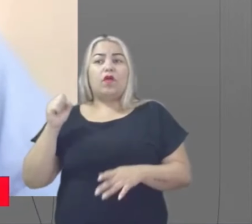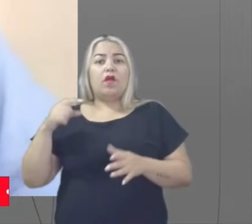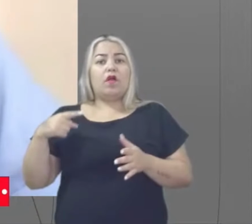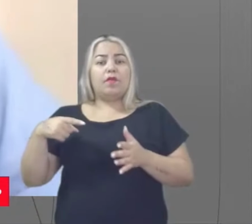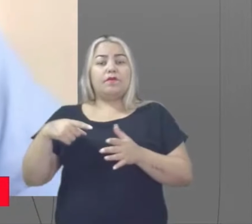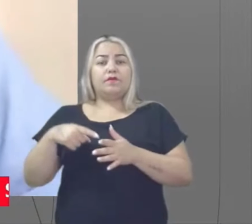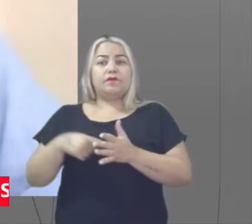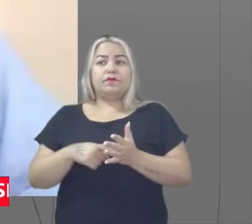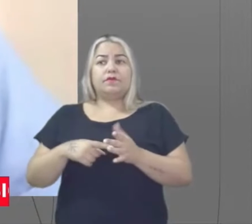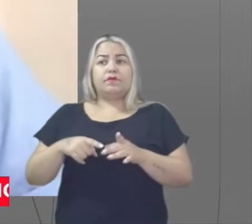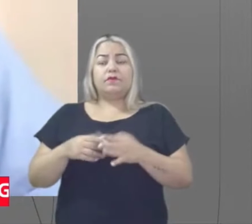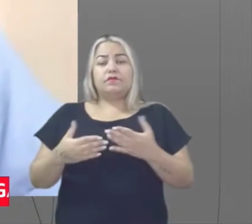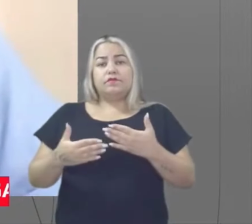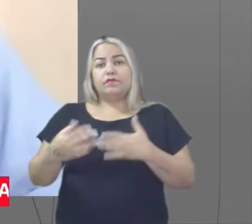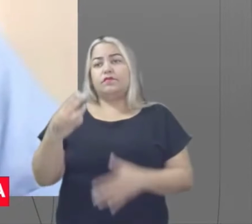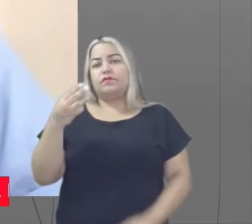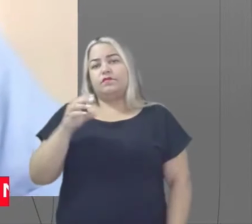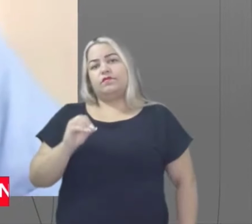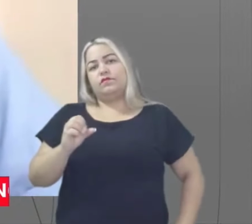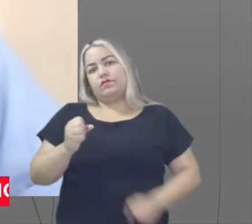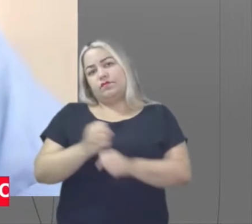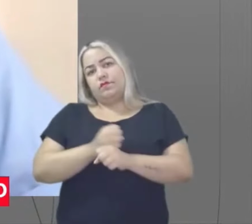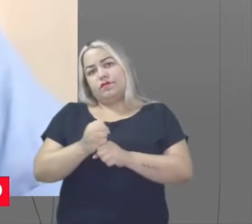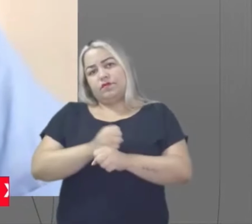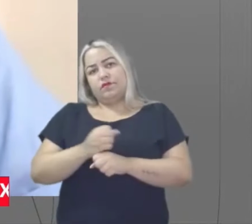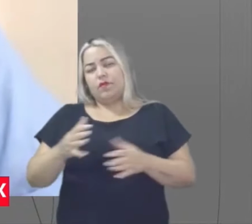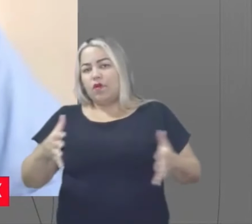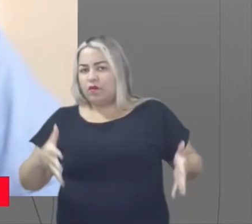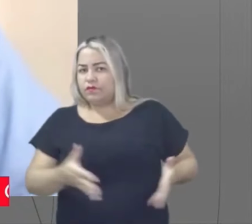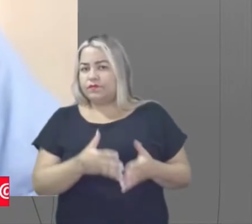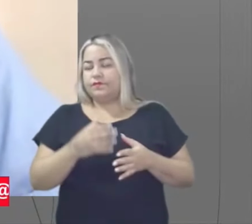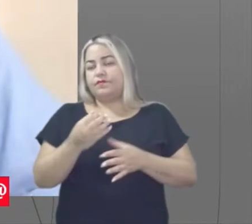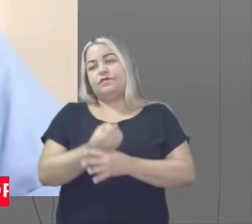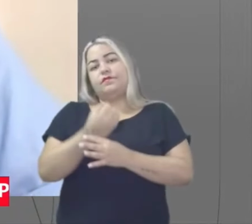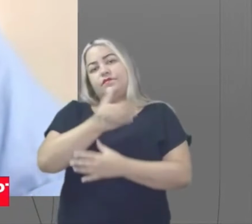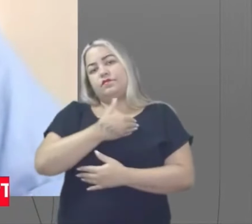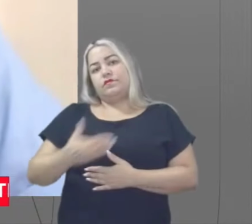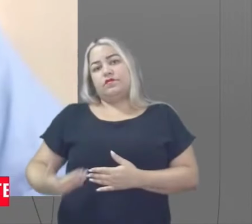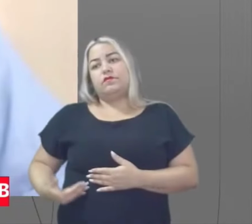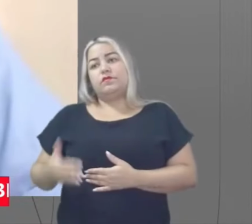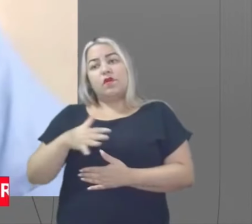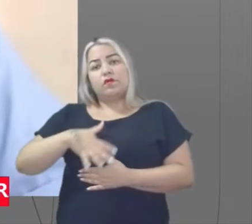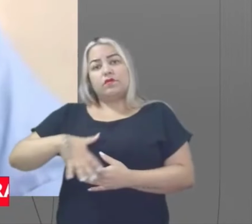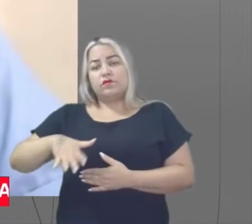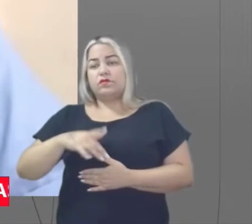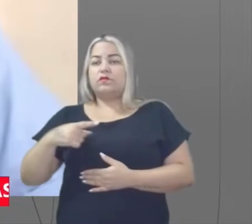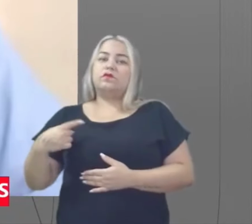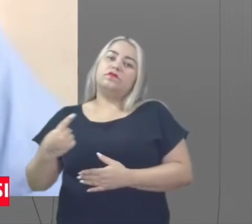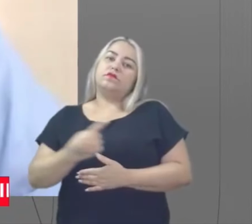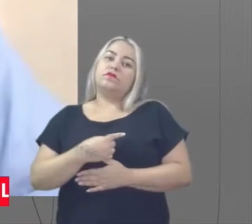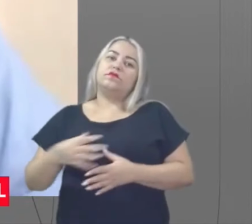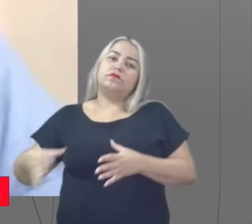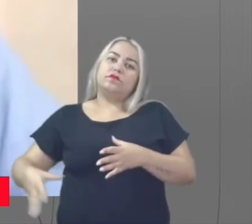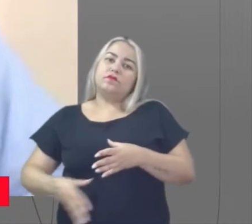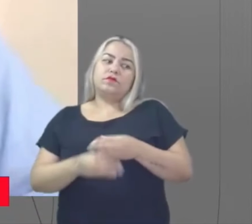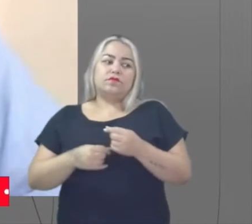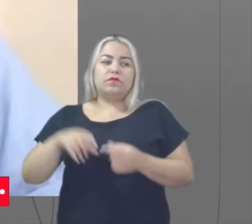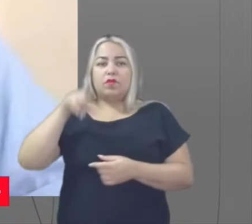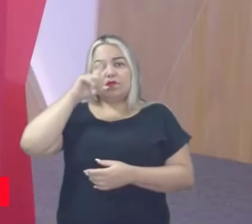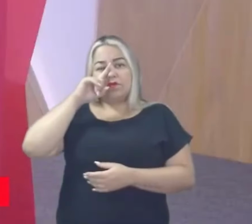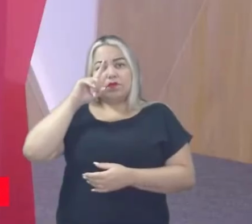trabalho ao longo dos últimos 30 anos de fortalecimento de uma segurança pública com cidadania. Nós não colocaremos esse trabalho em risco, com